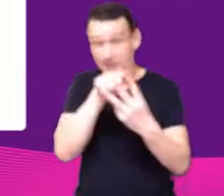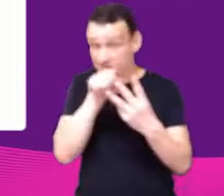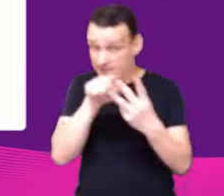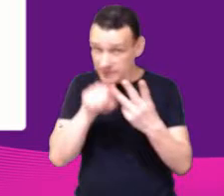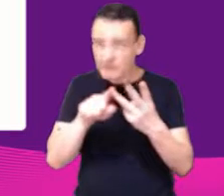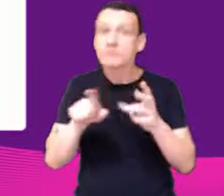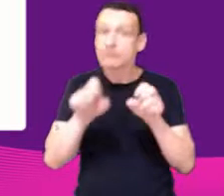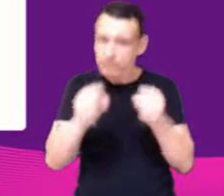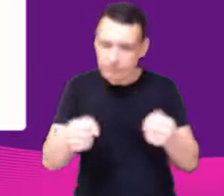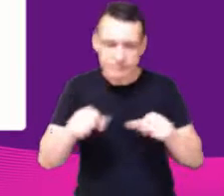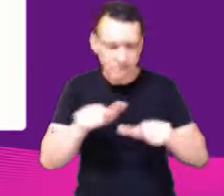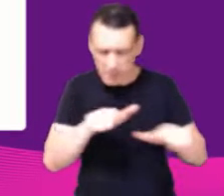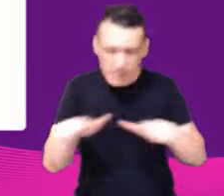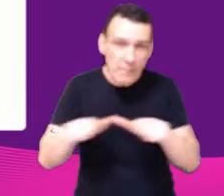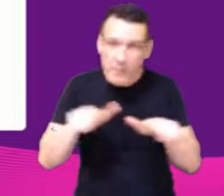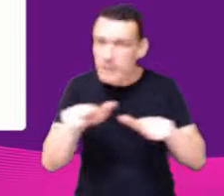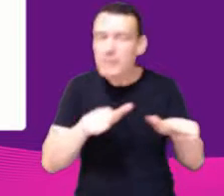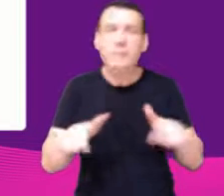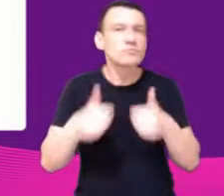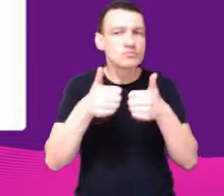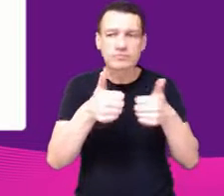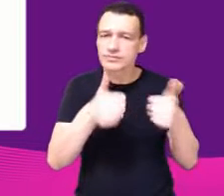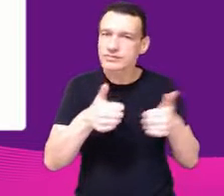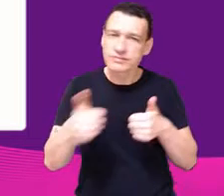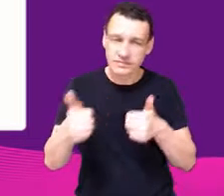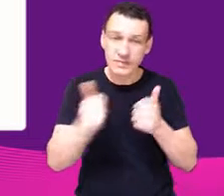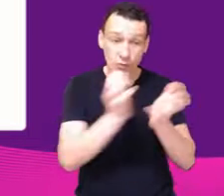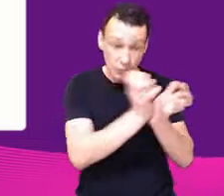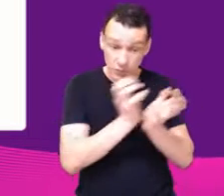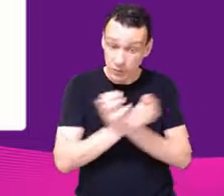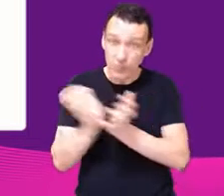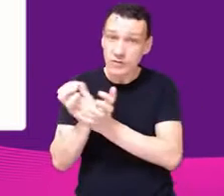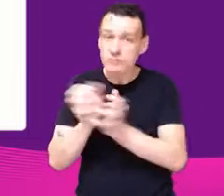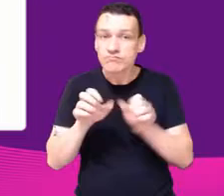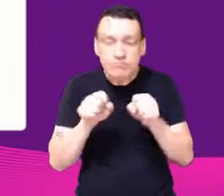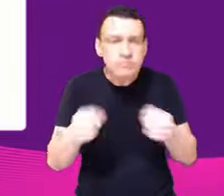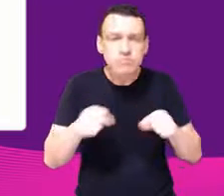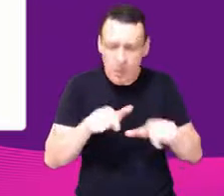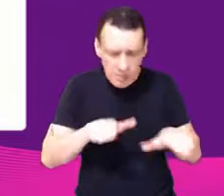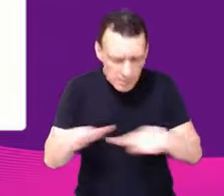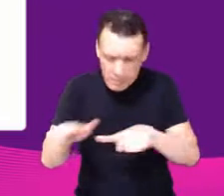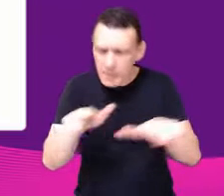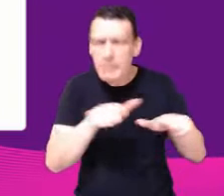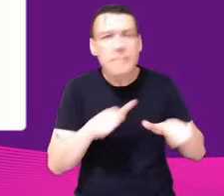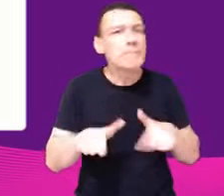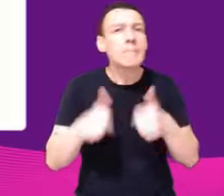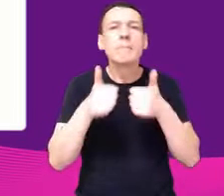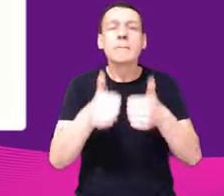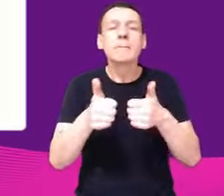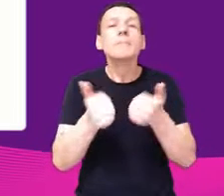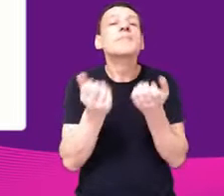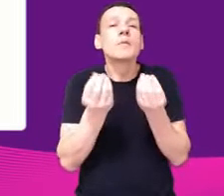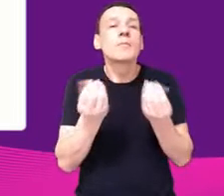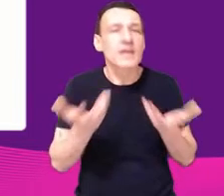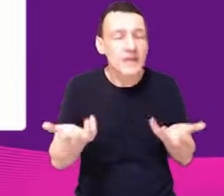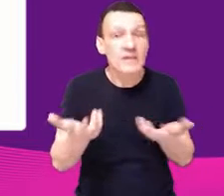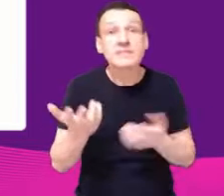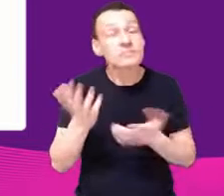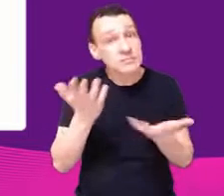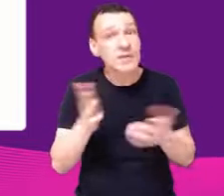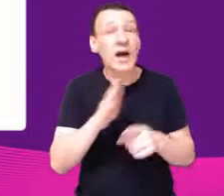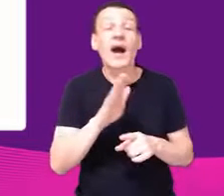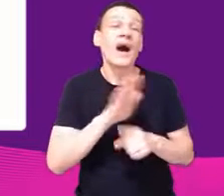recentemente, muito junto, né, para tentar trazer uma voz única nas conversas, principalmente